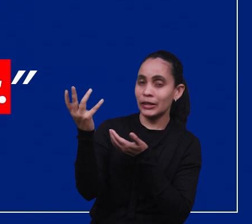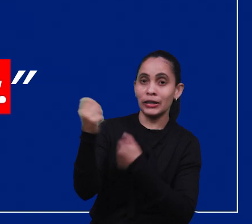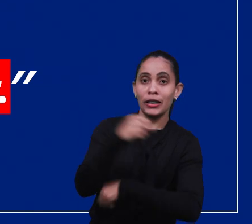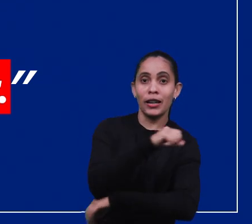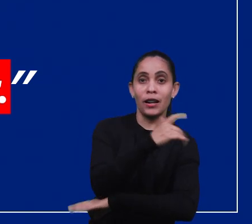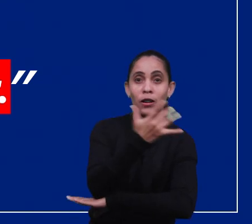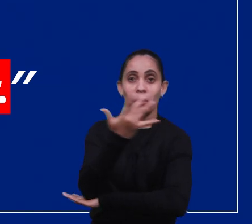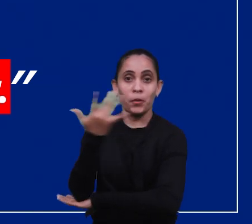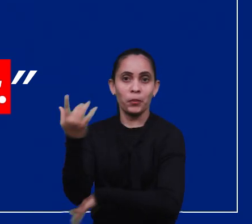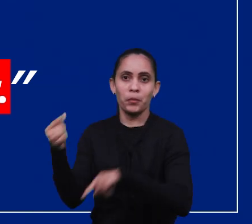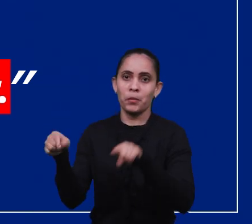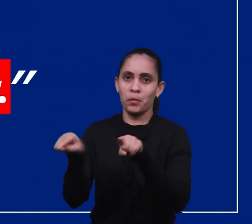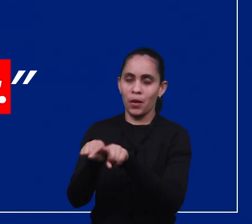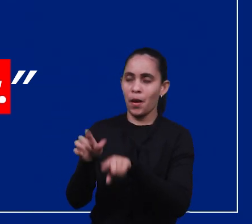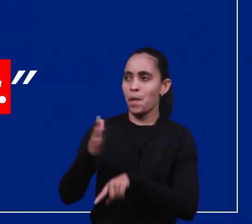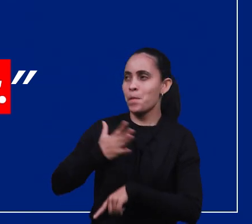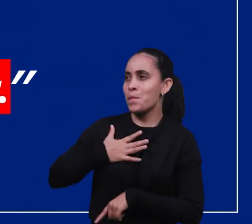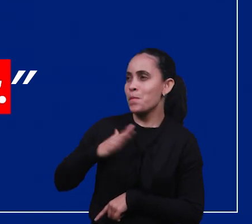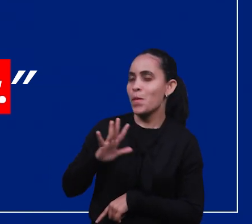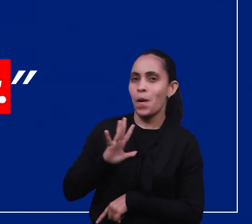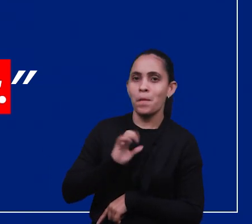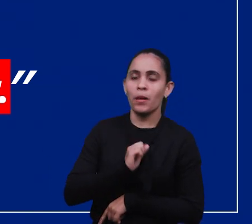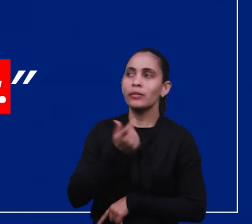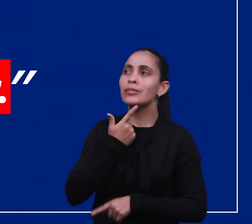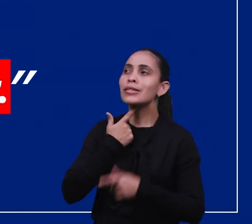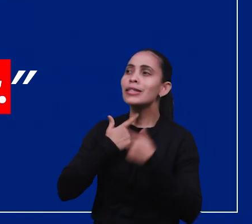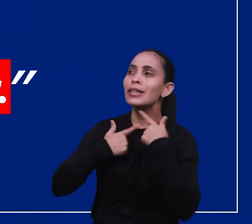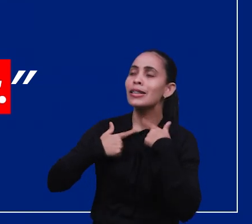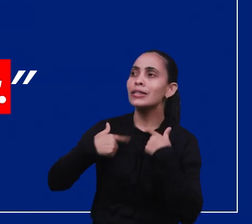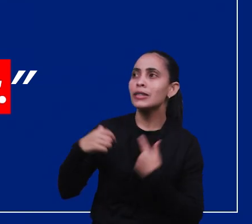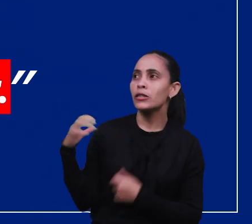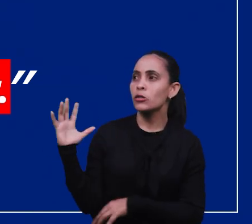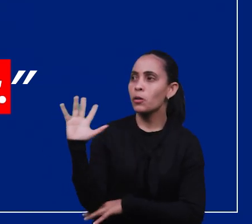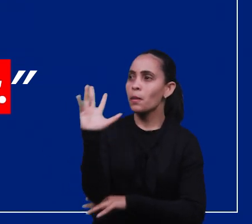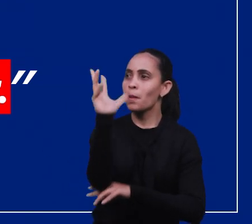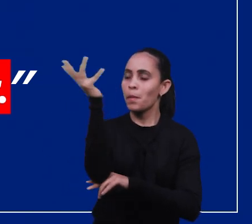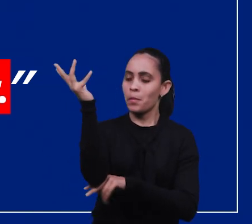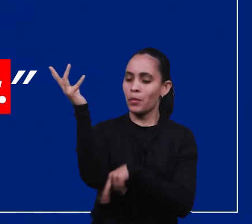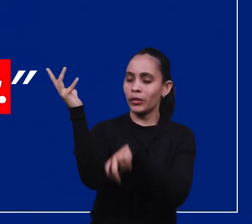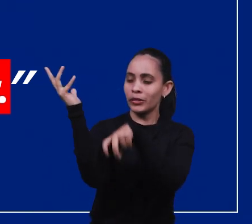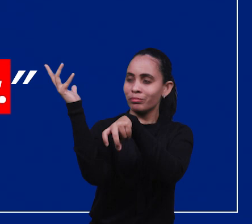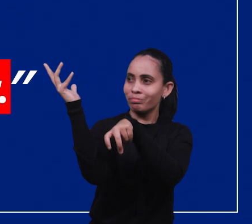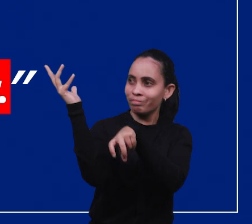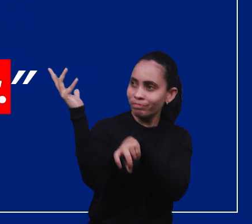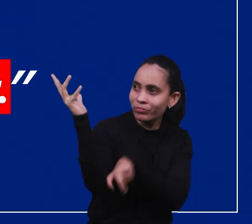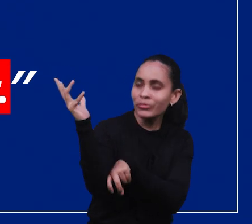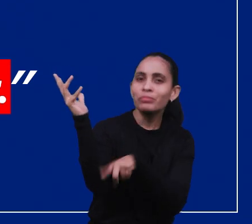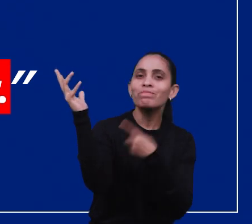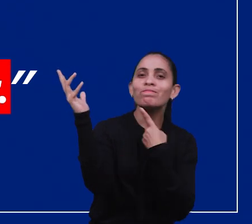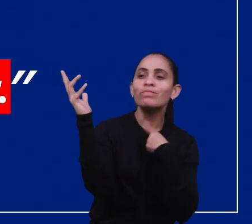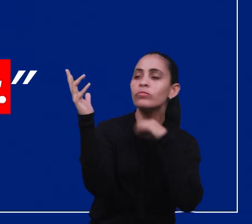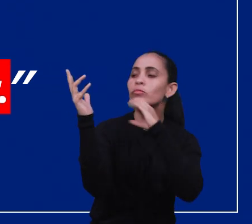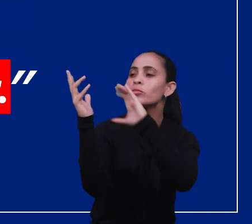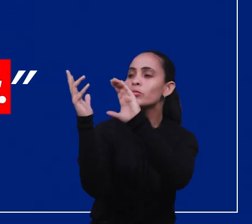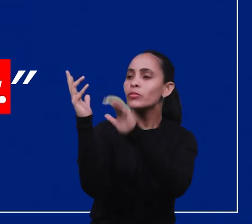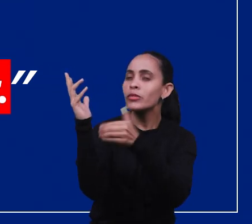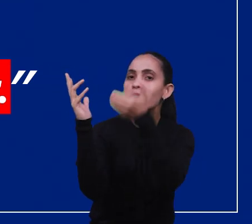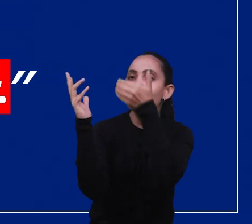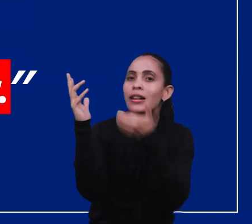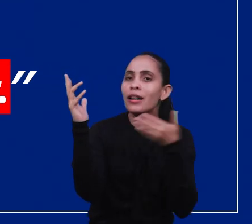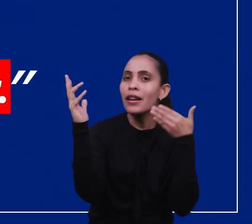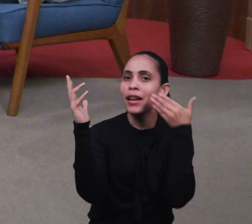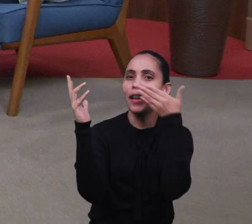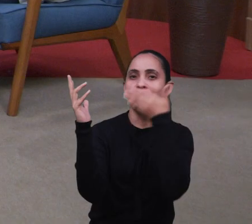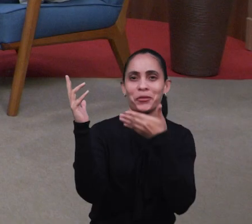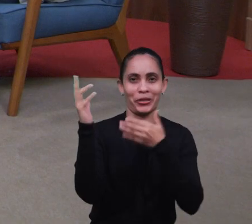filhos. Desejo muito a sua sombra, debaixo dela me assento, e o seu fruto é doce ao meu paladar.